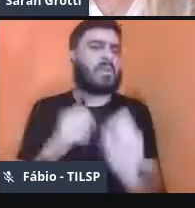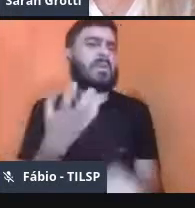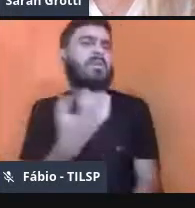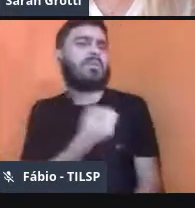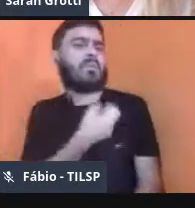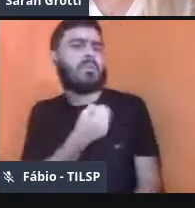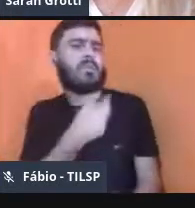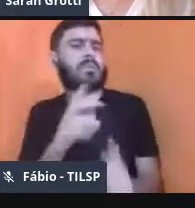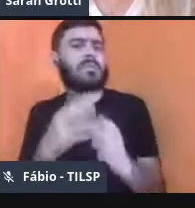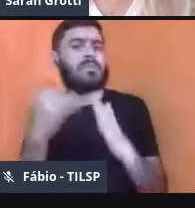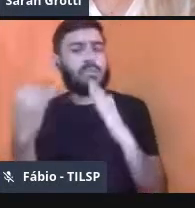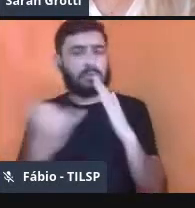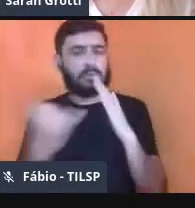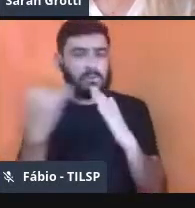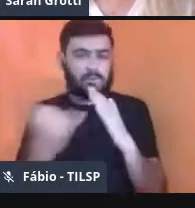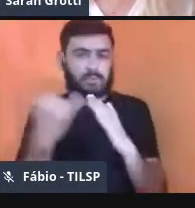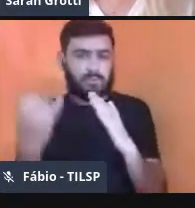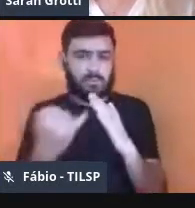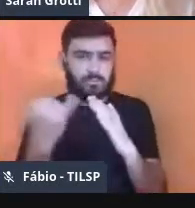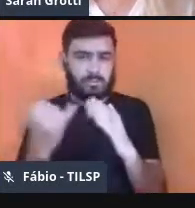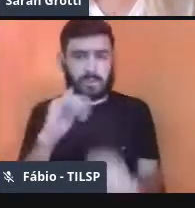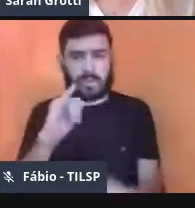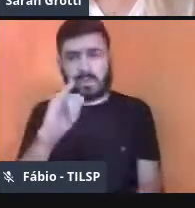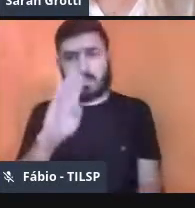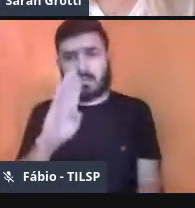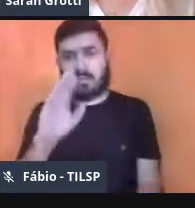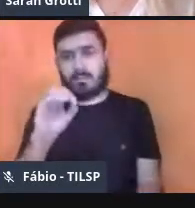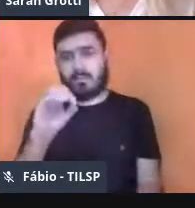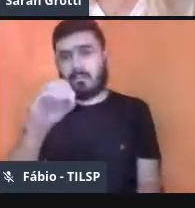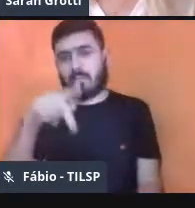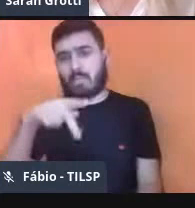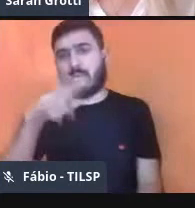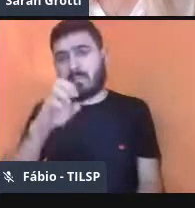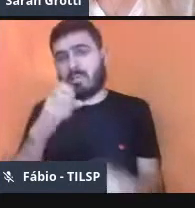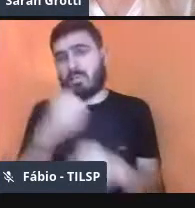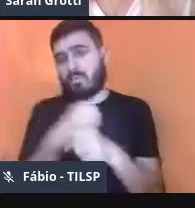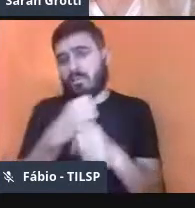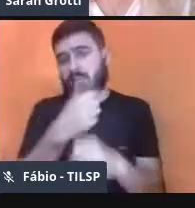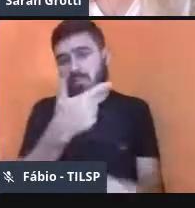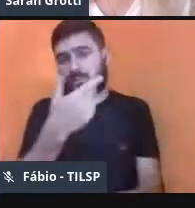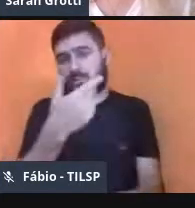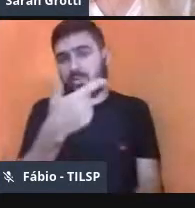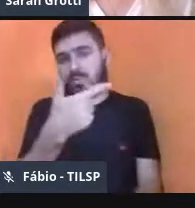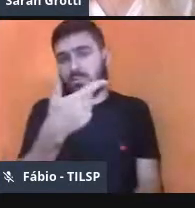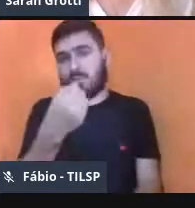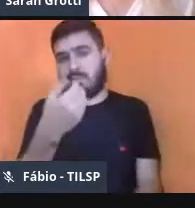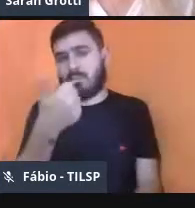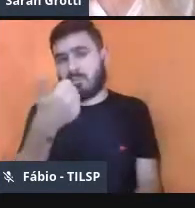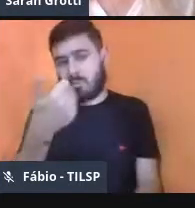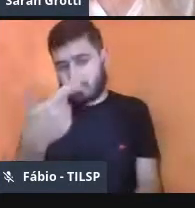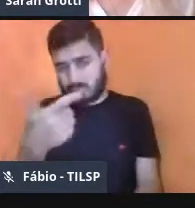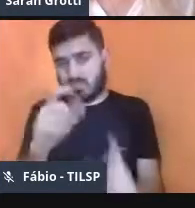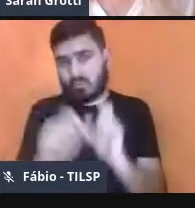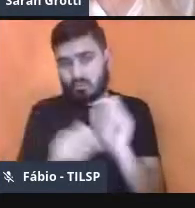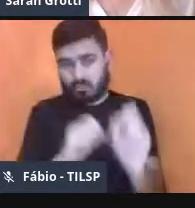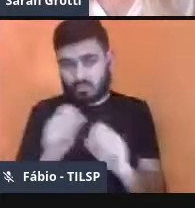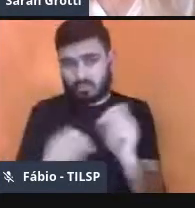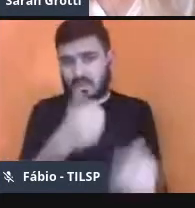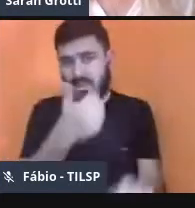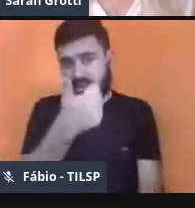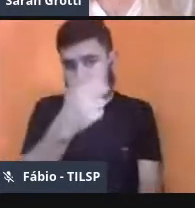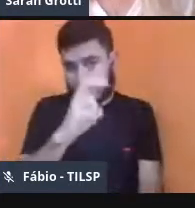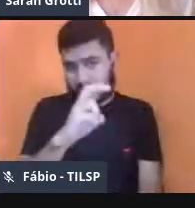ele fez a pesquisa e constataram que 15 milhões se declararam vegetarianos, que